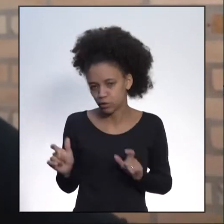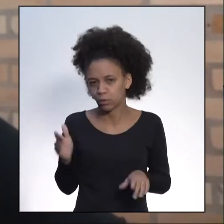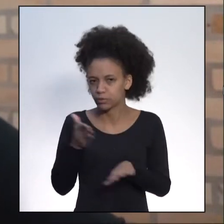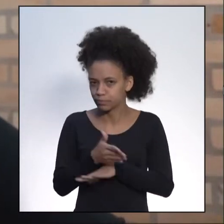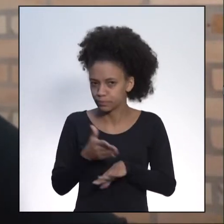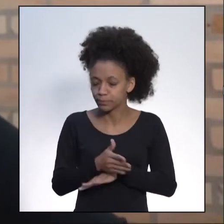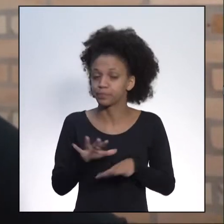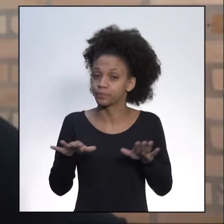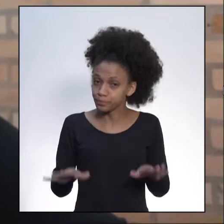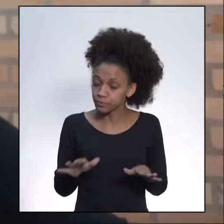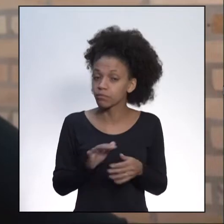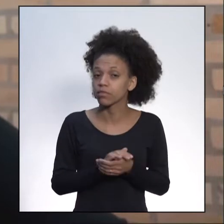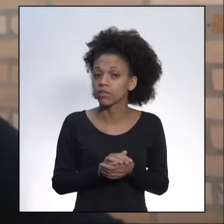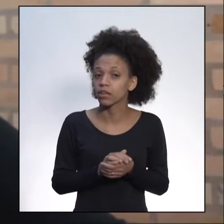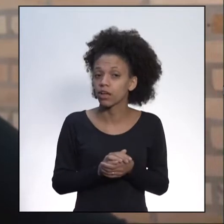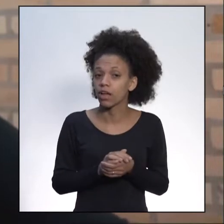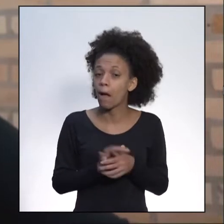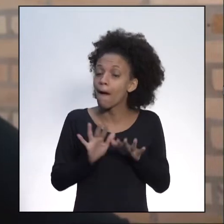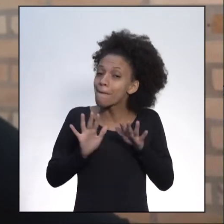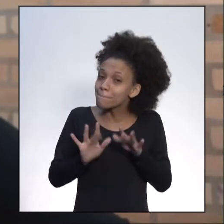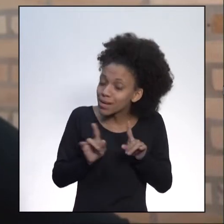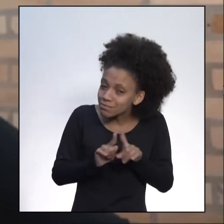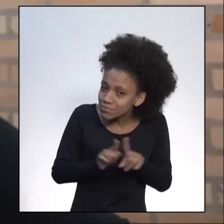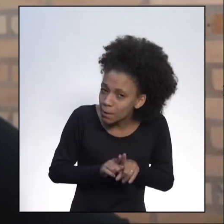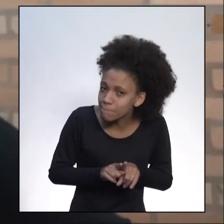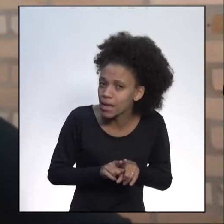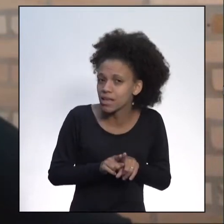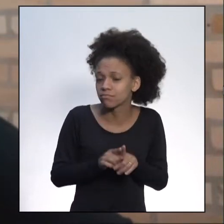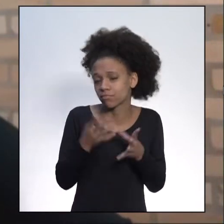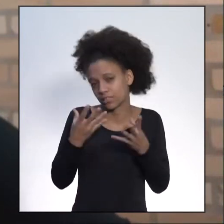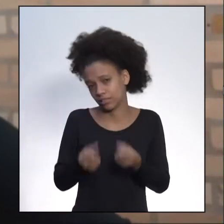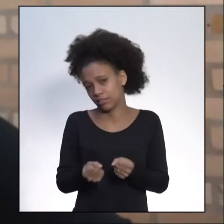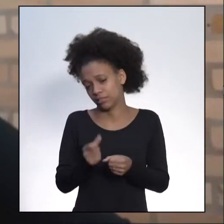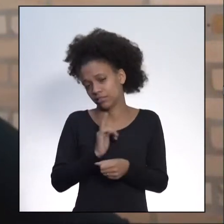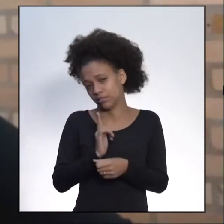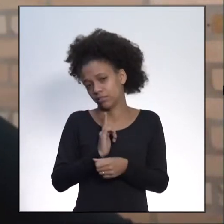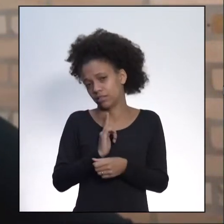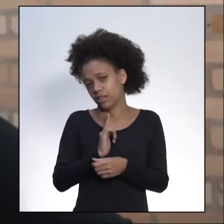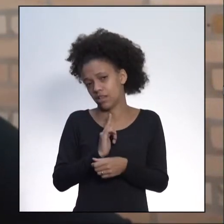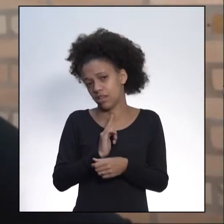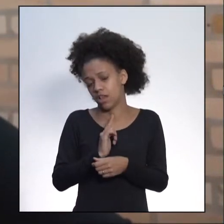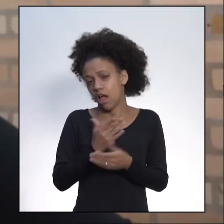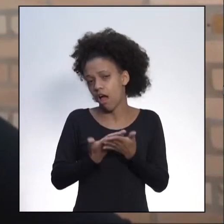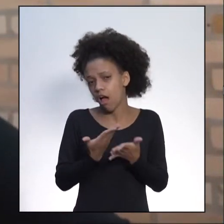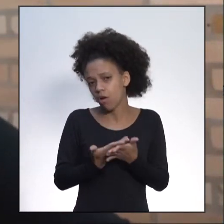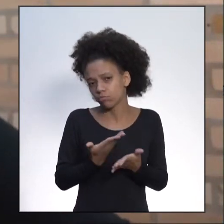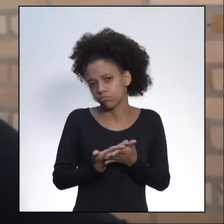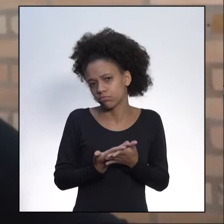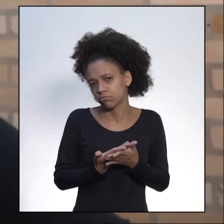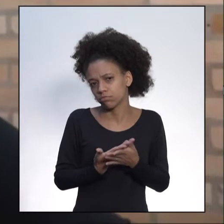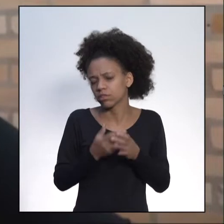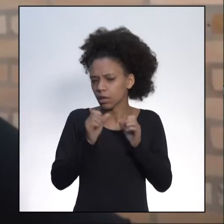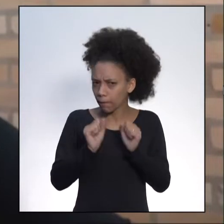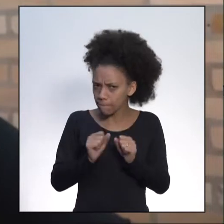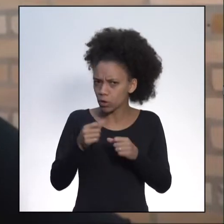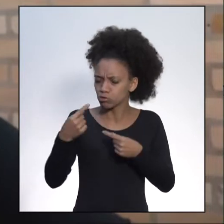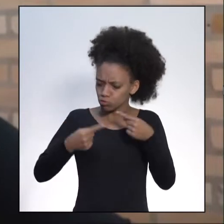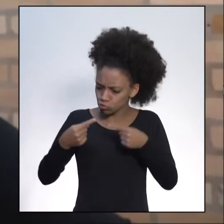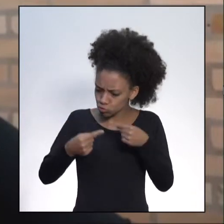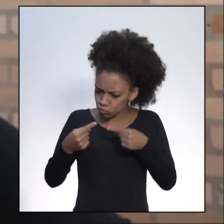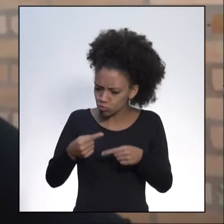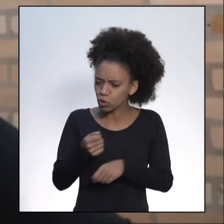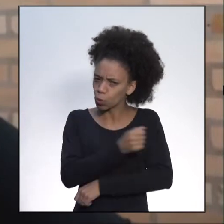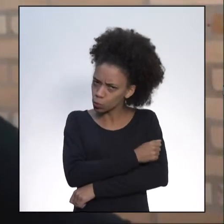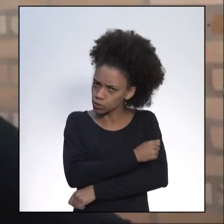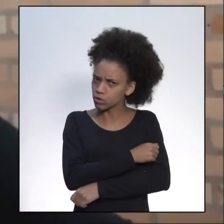tempo, né? Mas de também a gente também considerar e ter aulas para que a gente possa fazer essas discussões com os